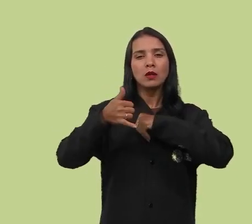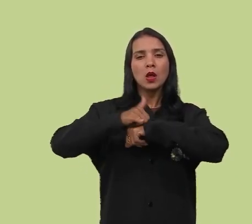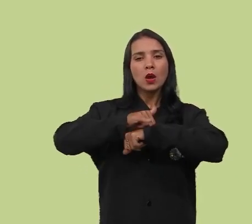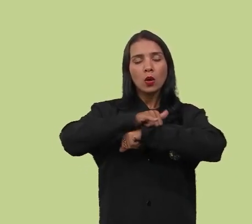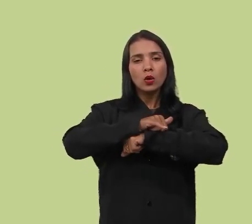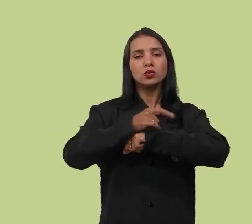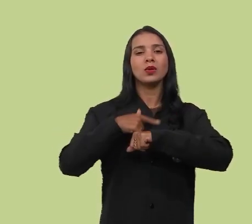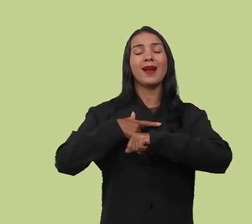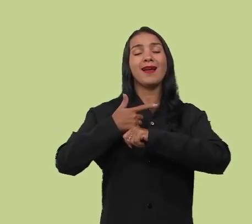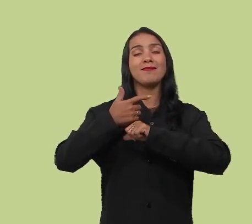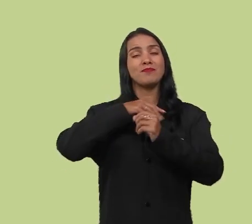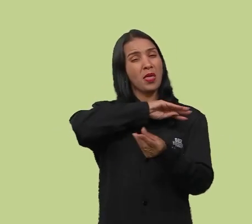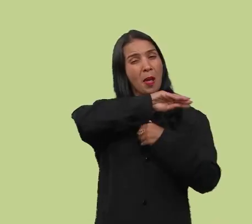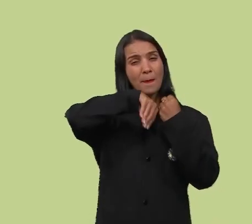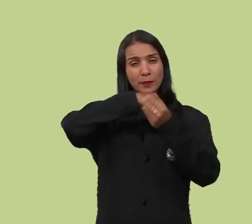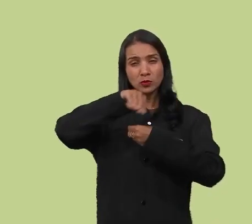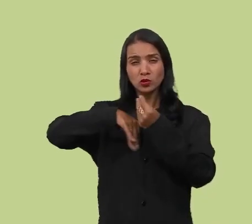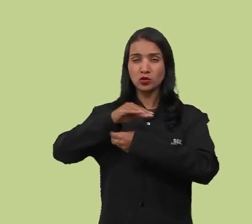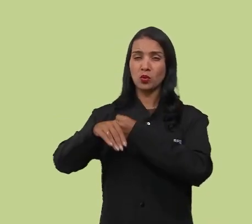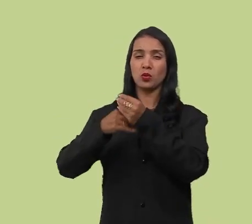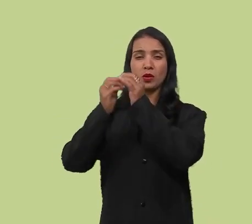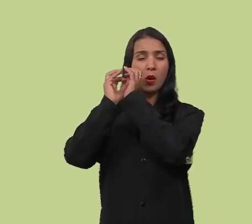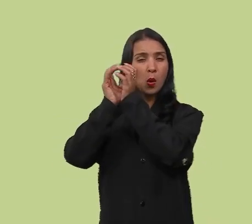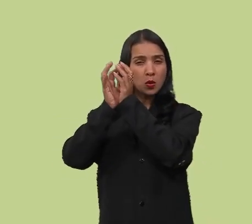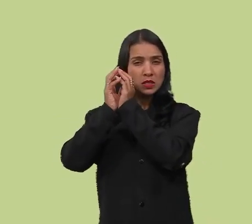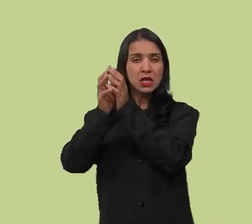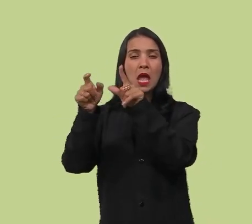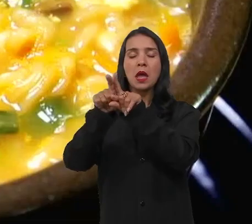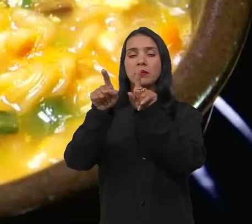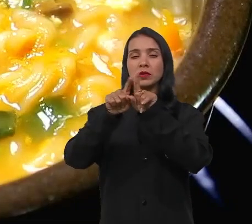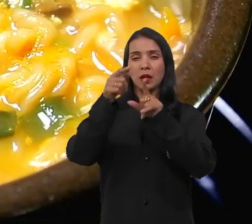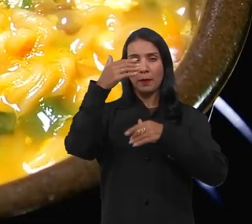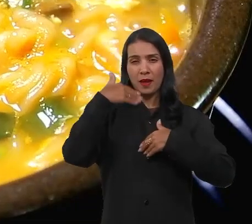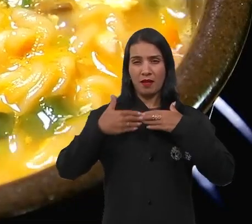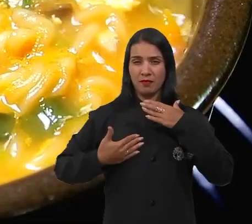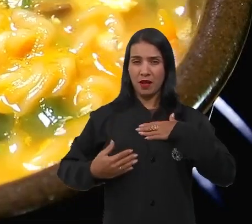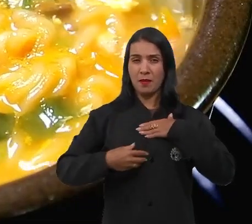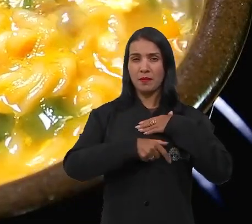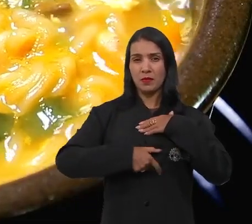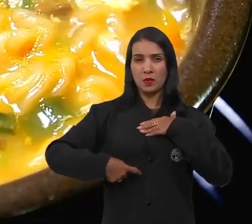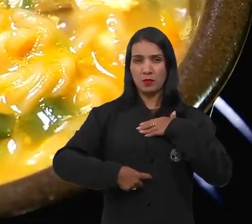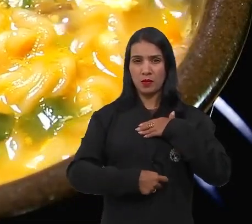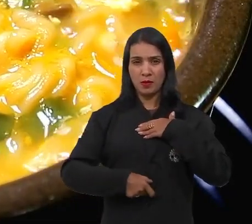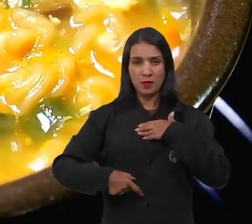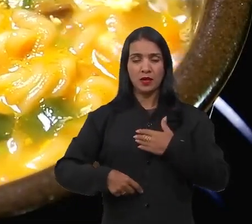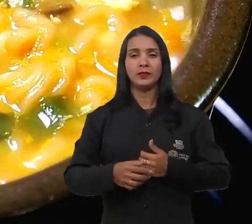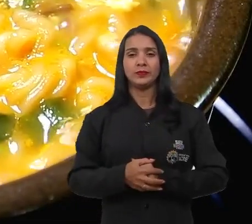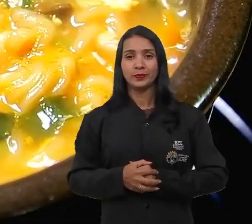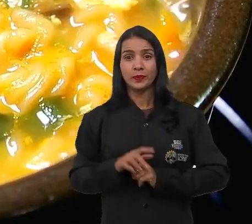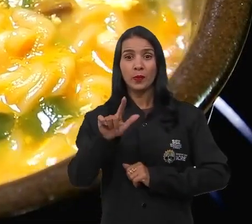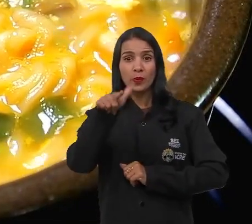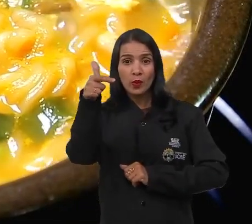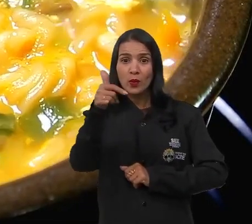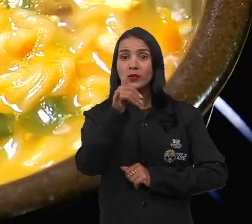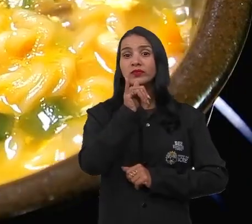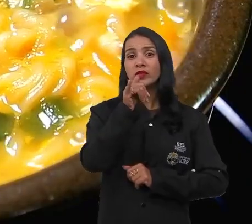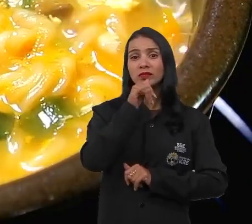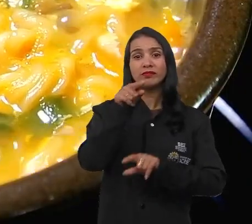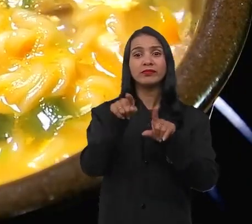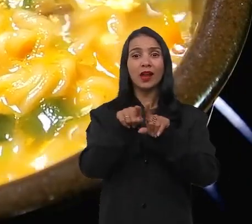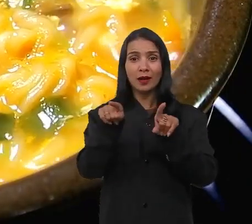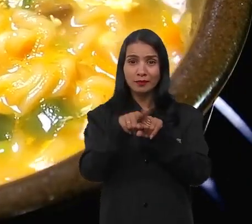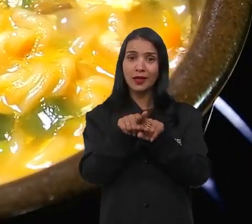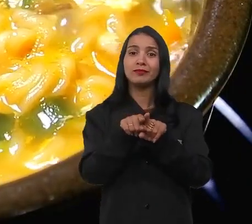toda uma bagunça, tanto no nosso cérebro quanto no nosso intestino. Aqui o outro exemplo ali seria um macarrão